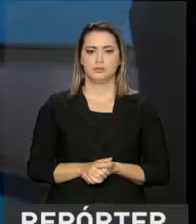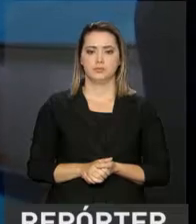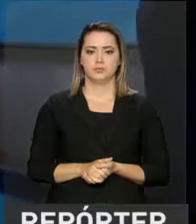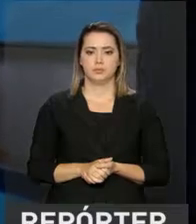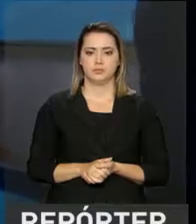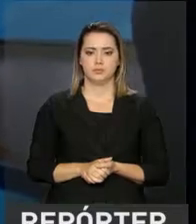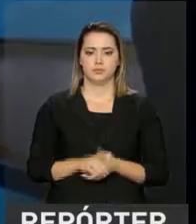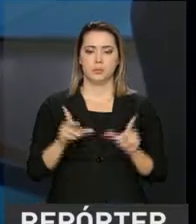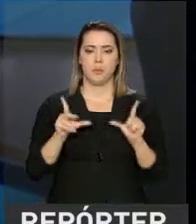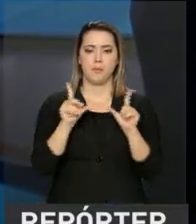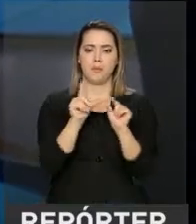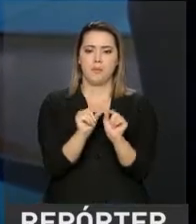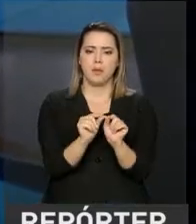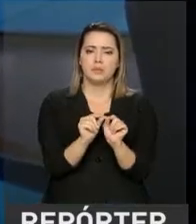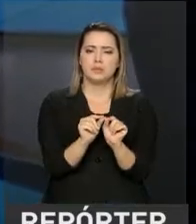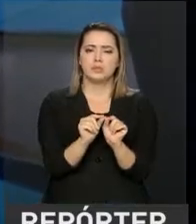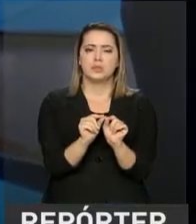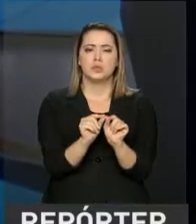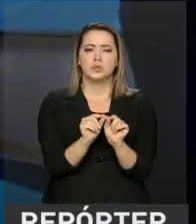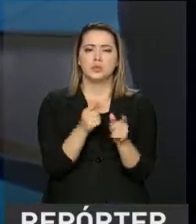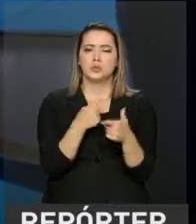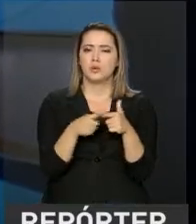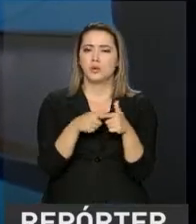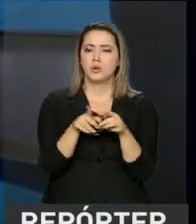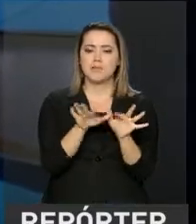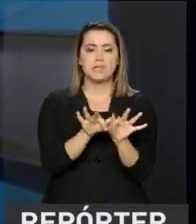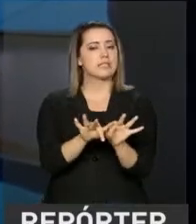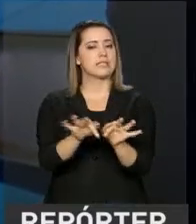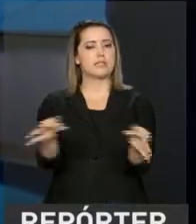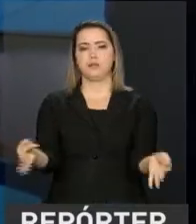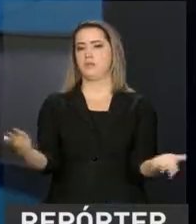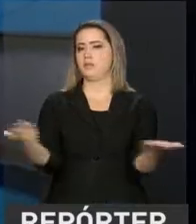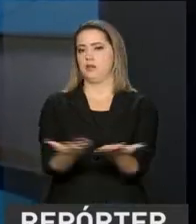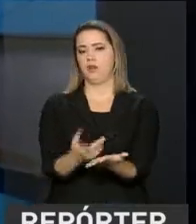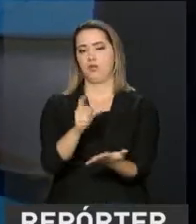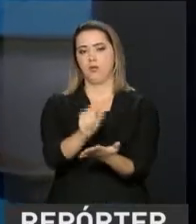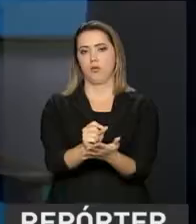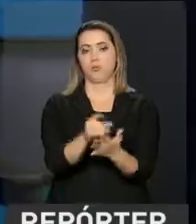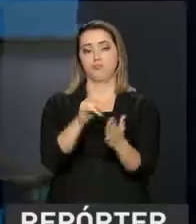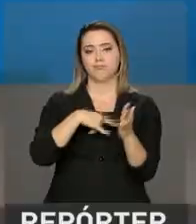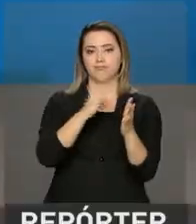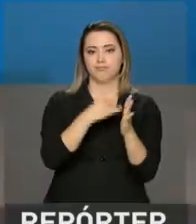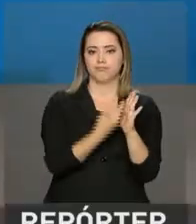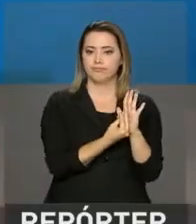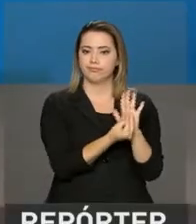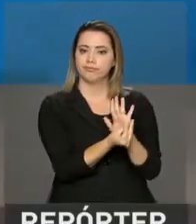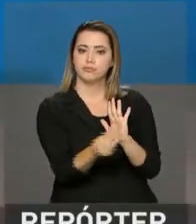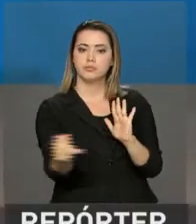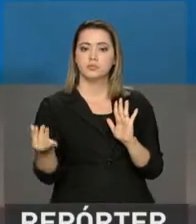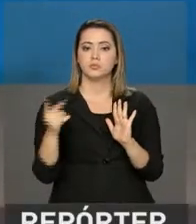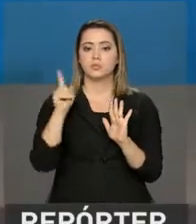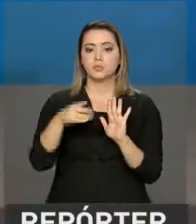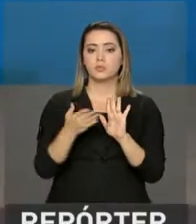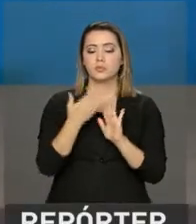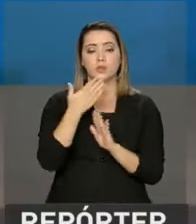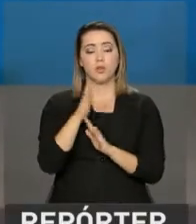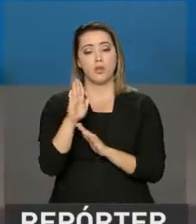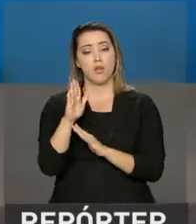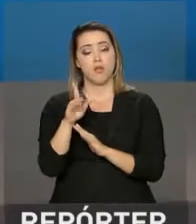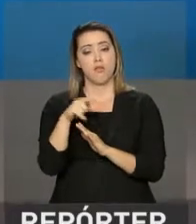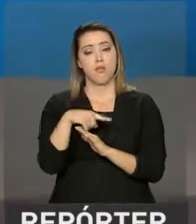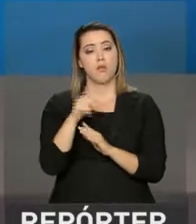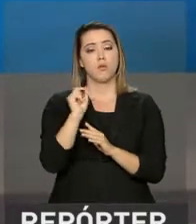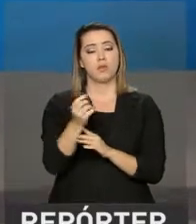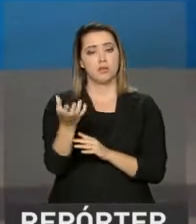menos burocracia mais simplicidade e agilidade na regularização de terras é o que promete o programa nacional de